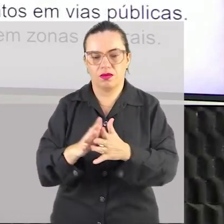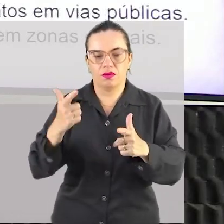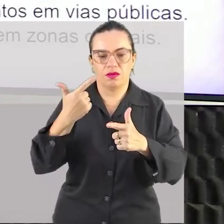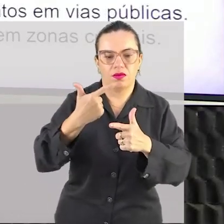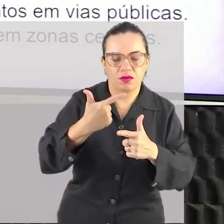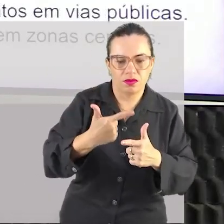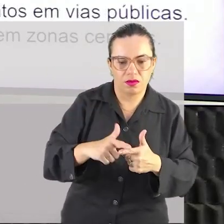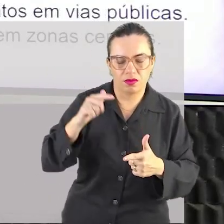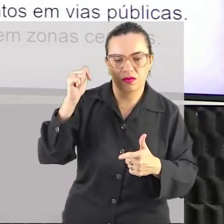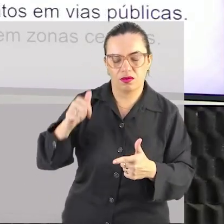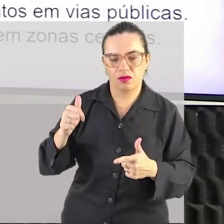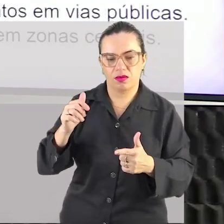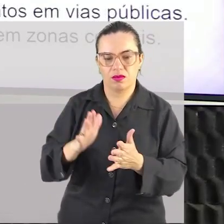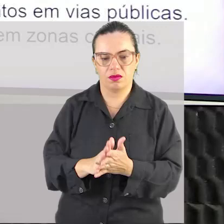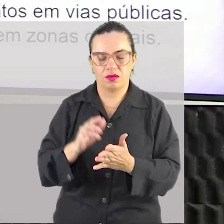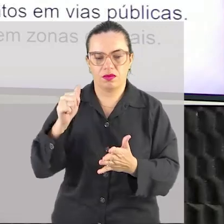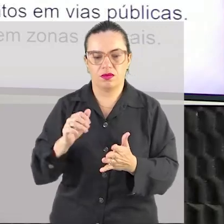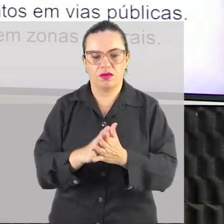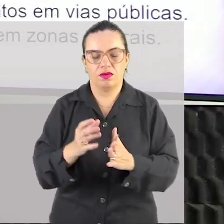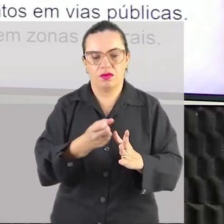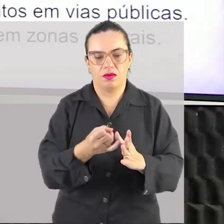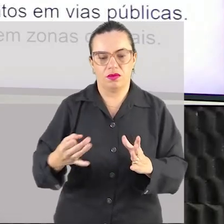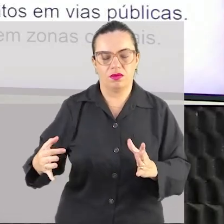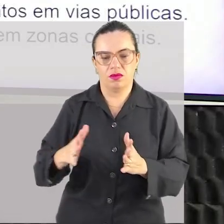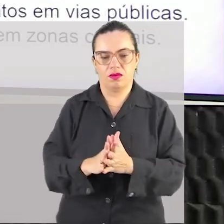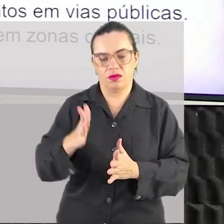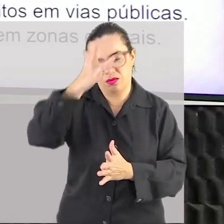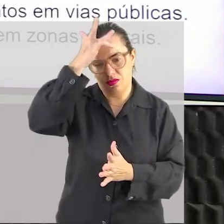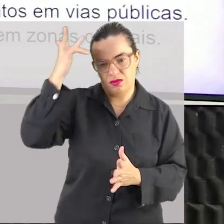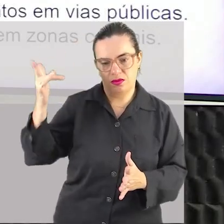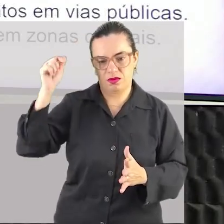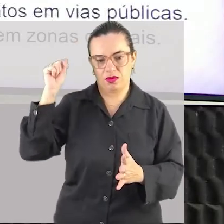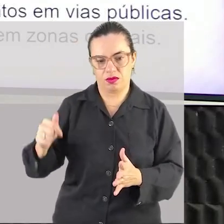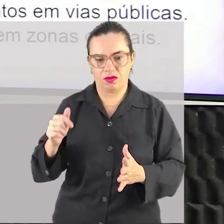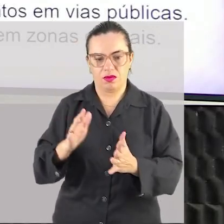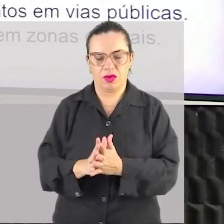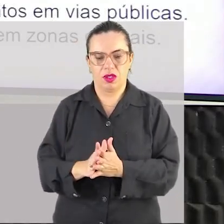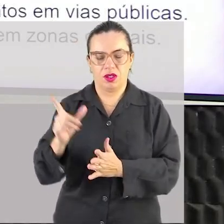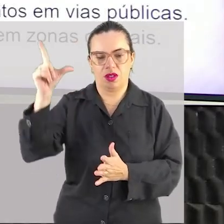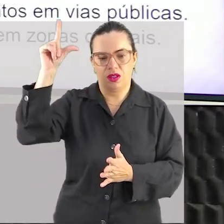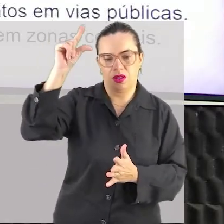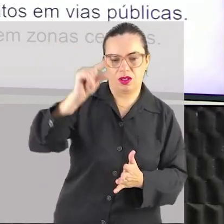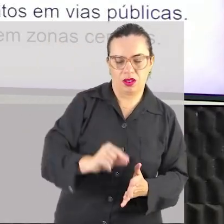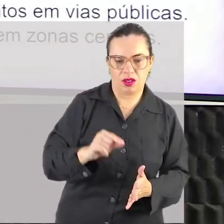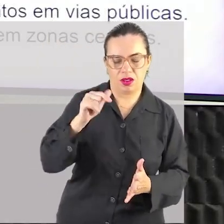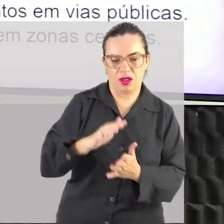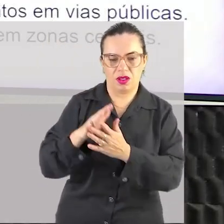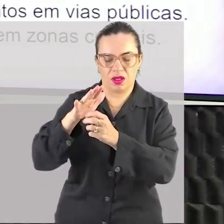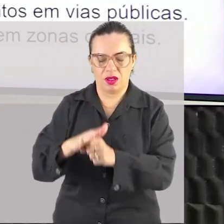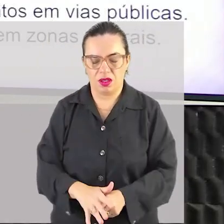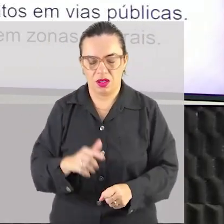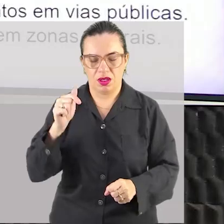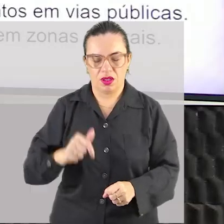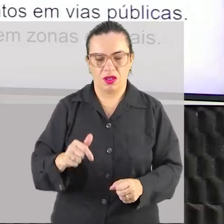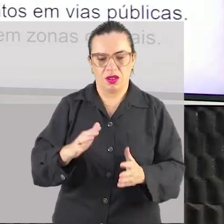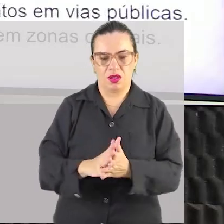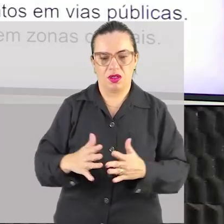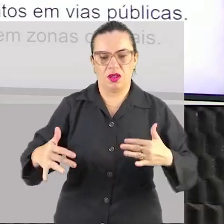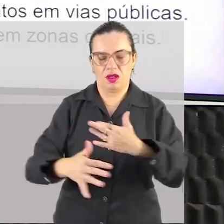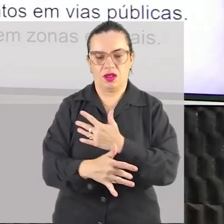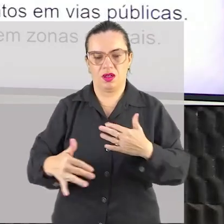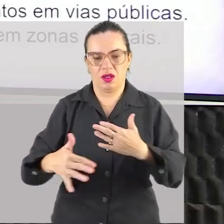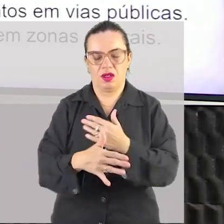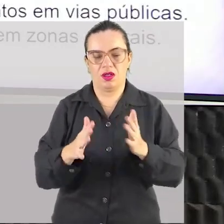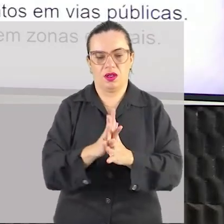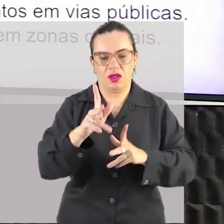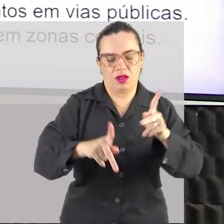densidade demográfica E com isso a gente diminui portanto a pressão sobre a cidade entendido aí é população e aí